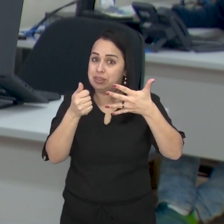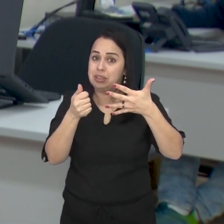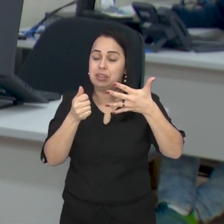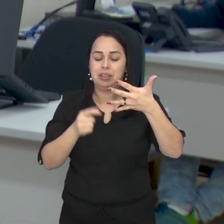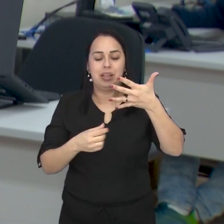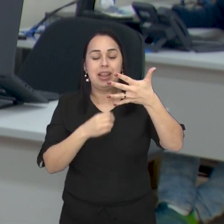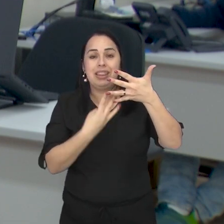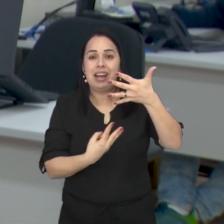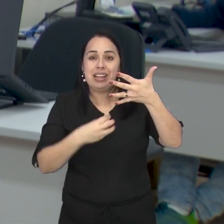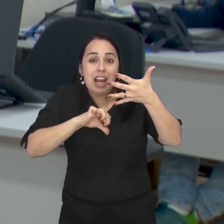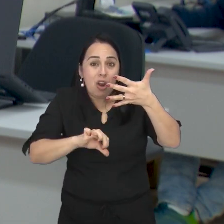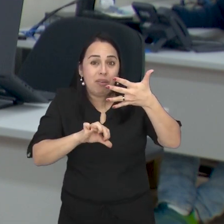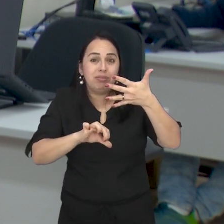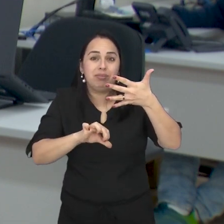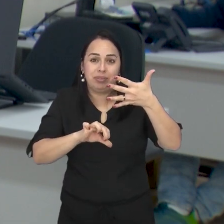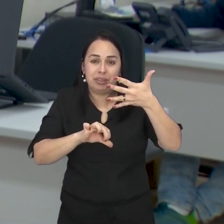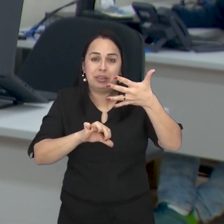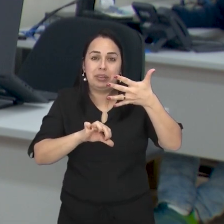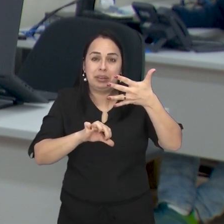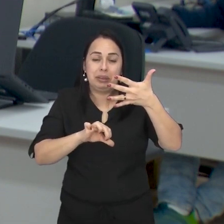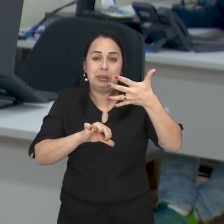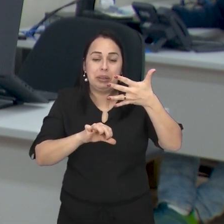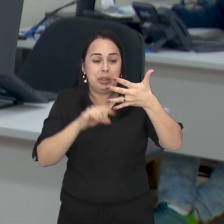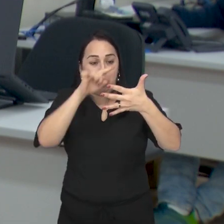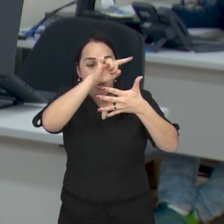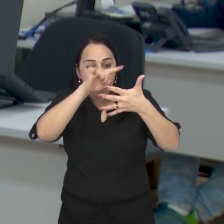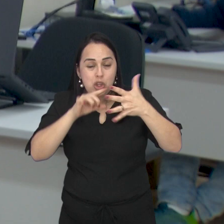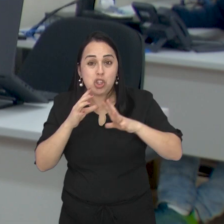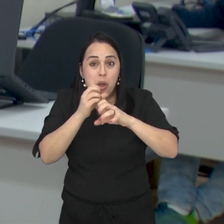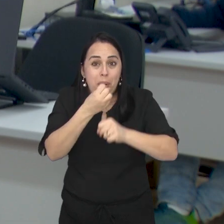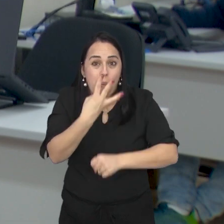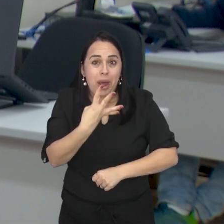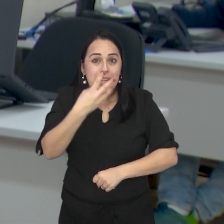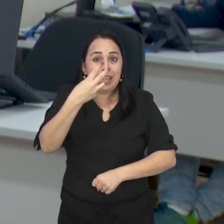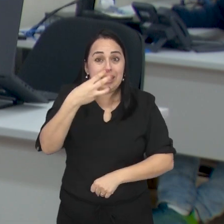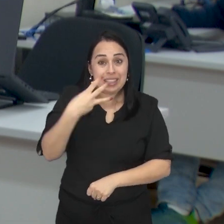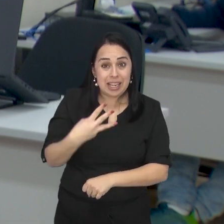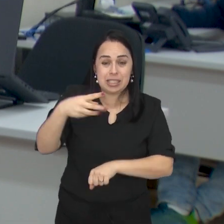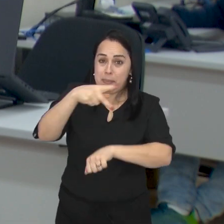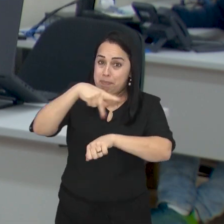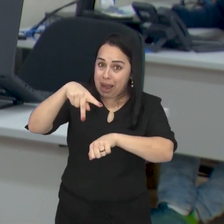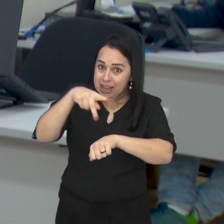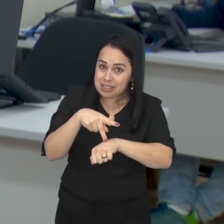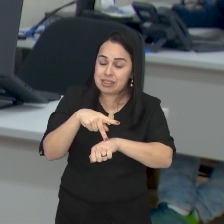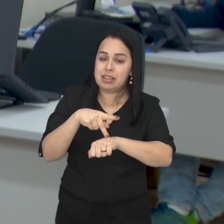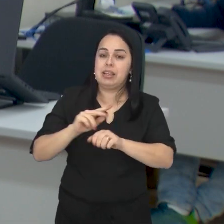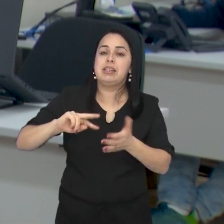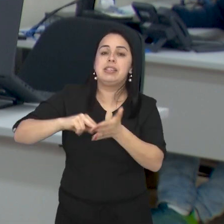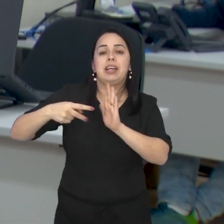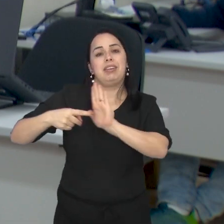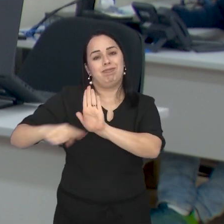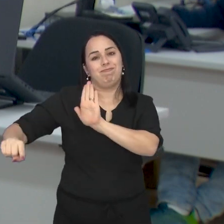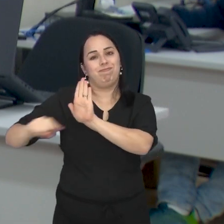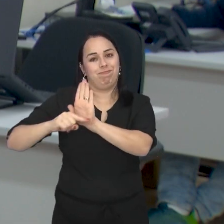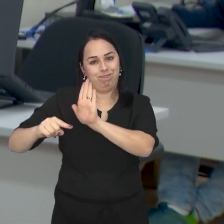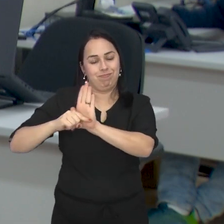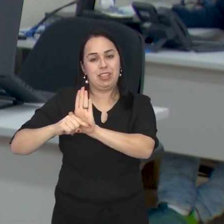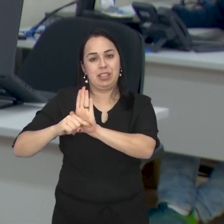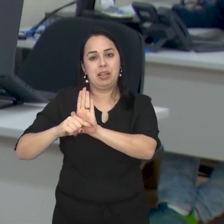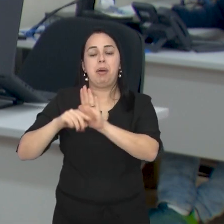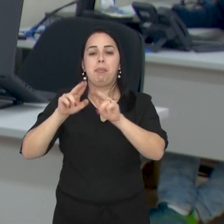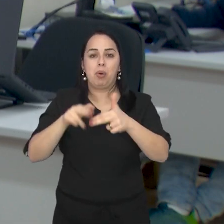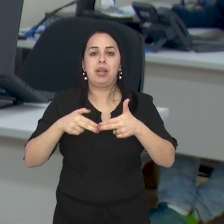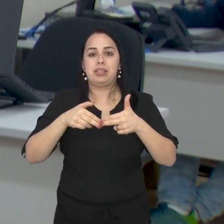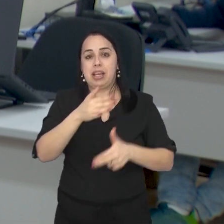avaliados. Ficamos no 39º lugar entre 43 países. Isso revela um déficit no ensino brasileiro e,